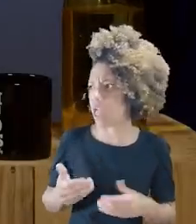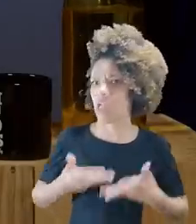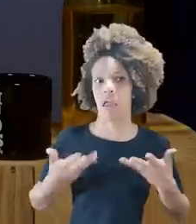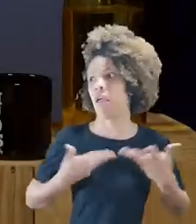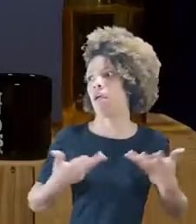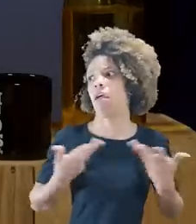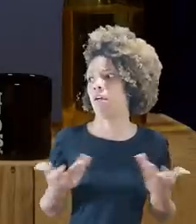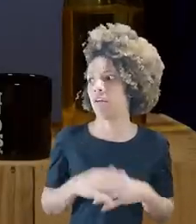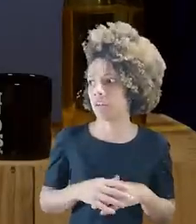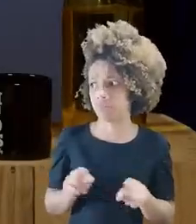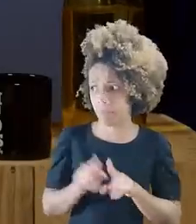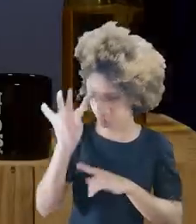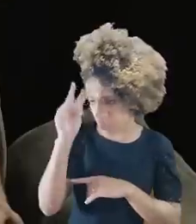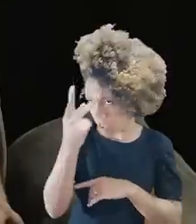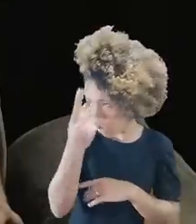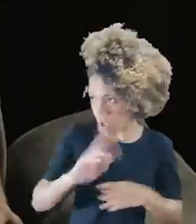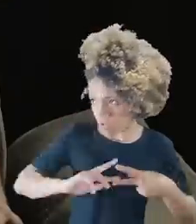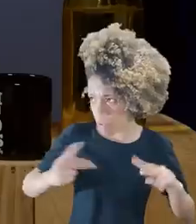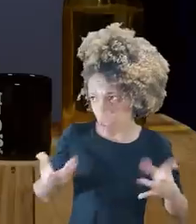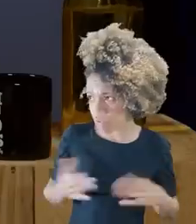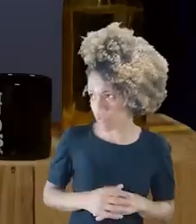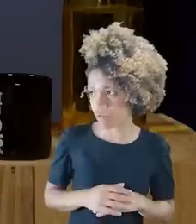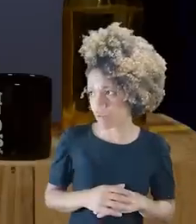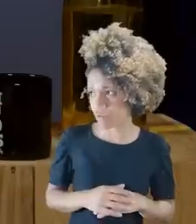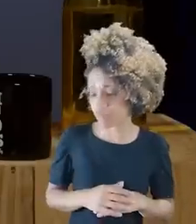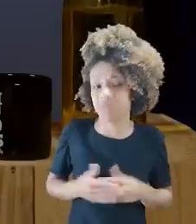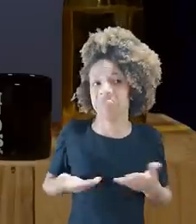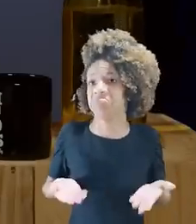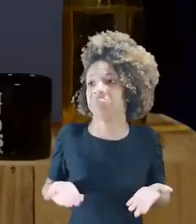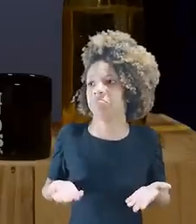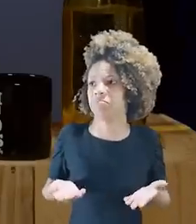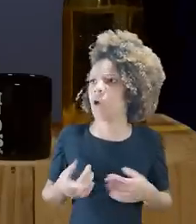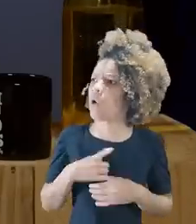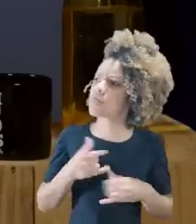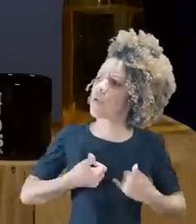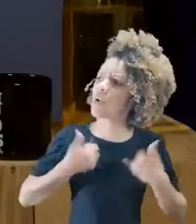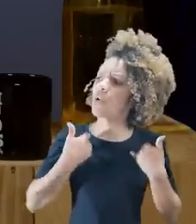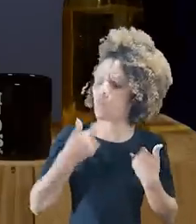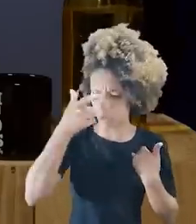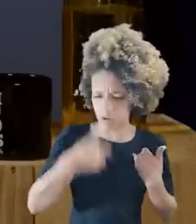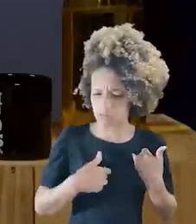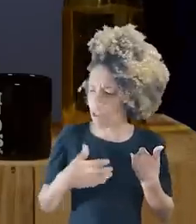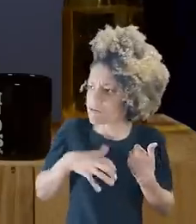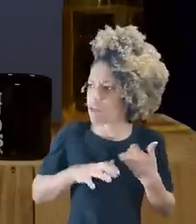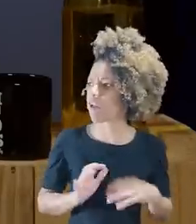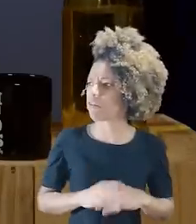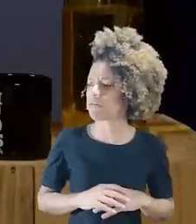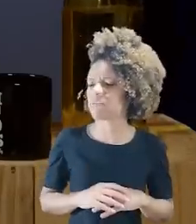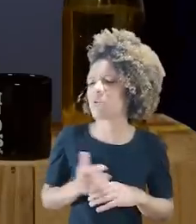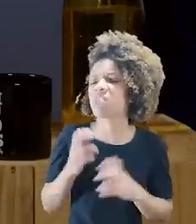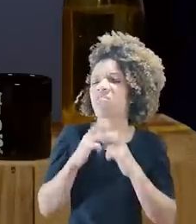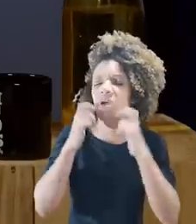com com TDH genético né então eu falo eh eu tenho orgulho da de ser assim sabe eu não